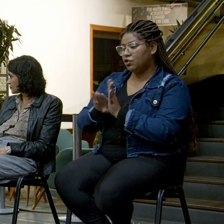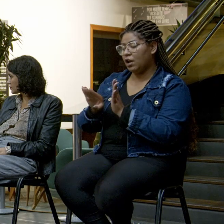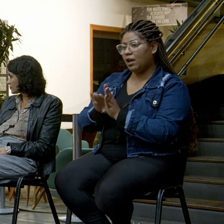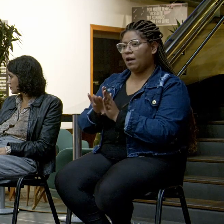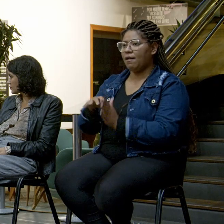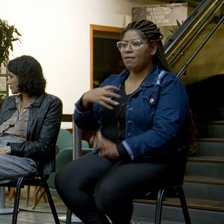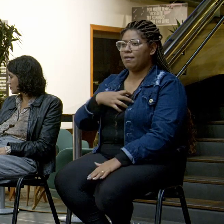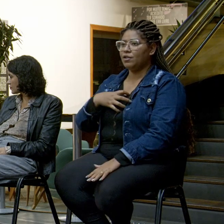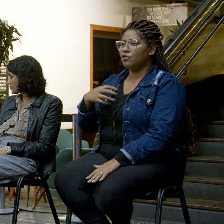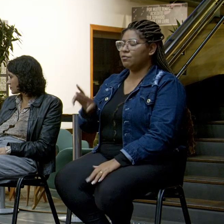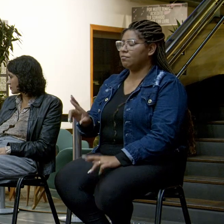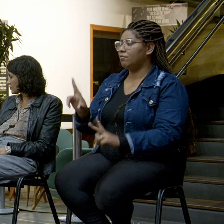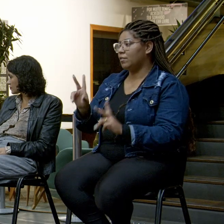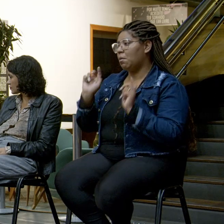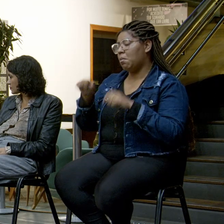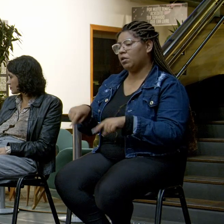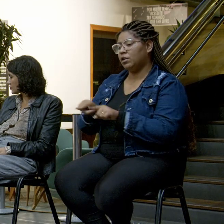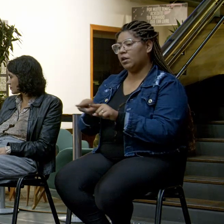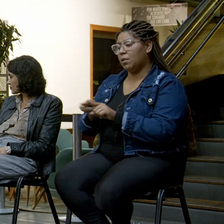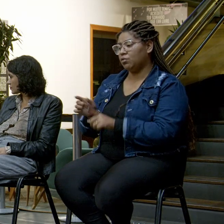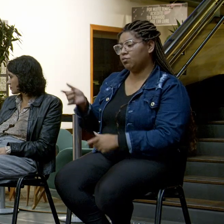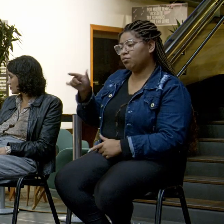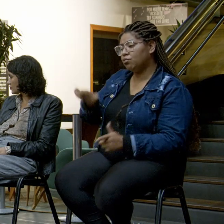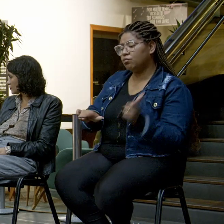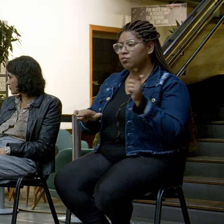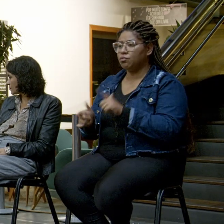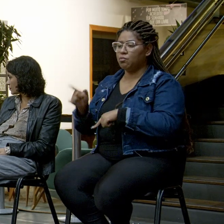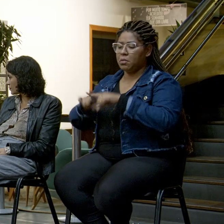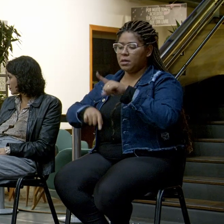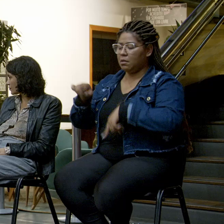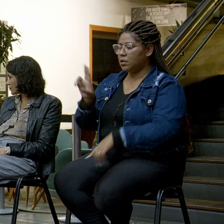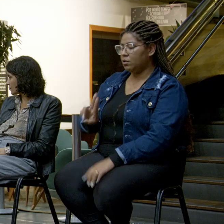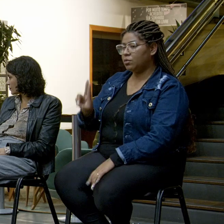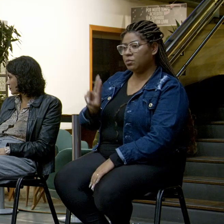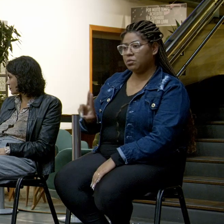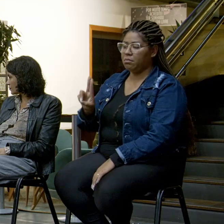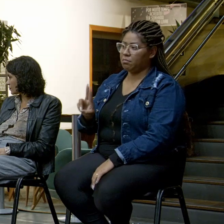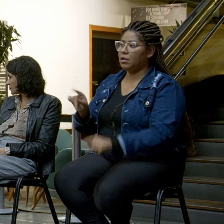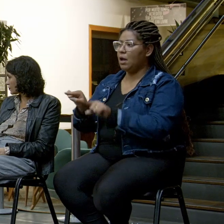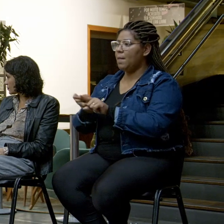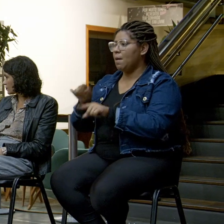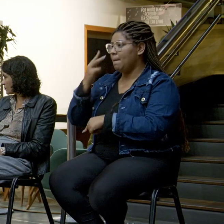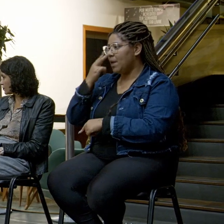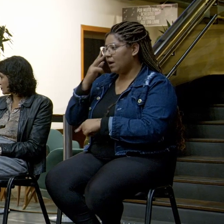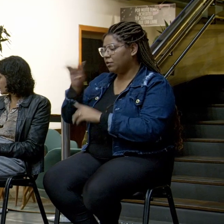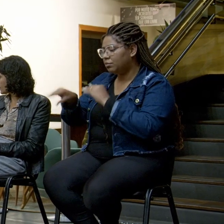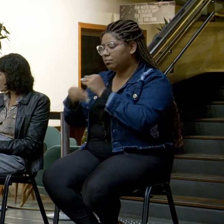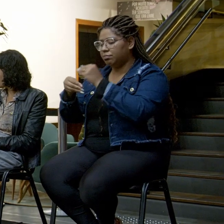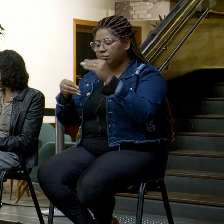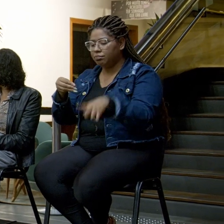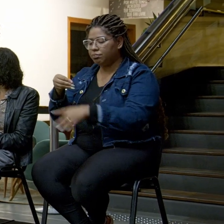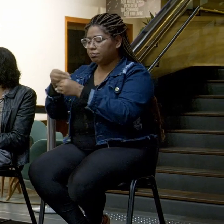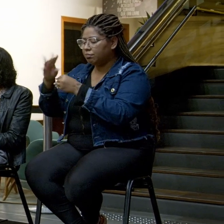especialmente, talvez até pela repetição de alguns materiais, e aí eu acho que isso é uma coisa que a montagem contribui, né? Acho